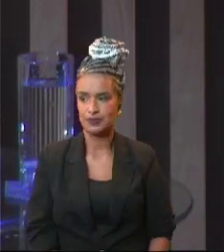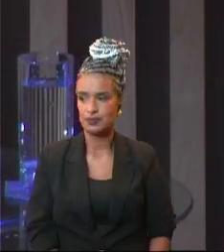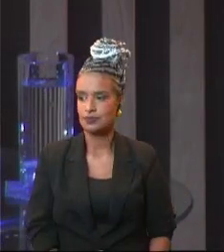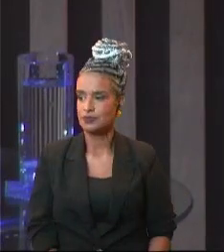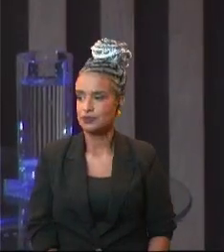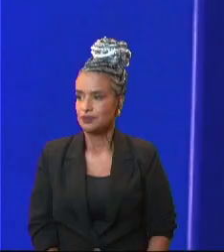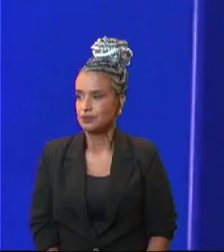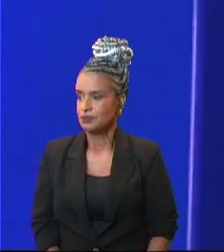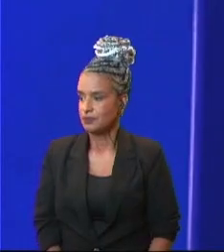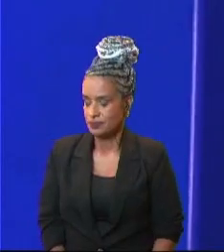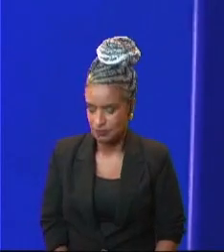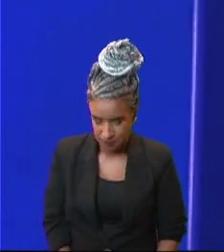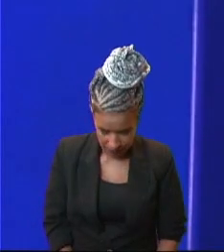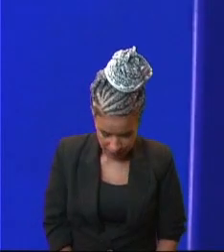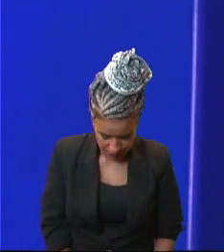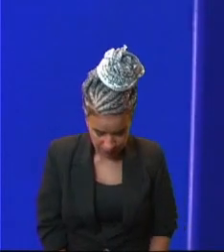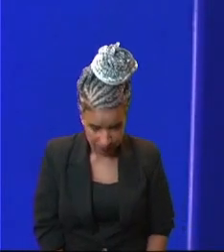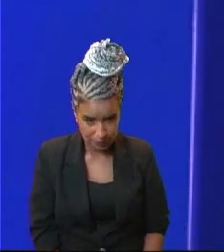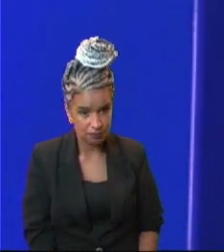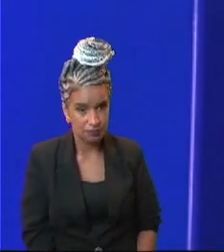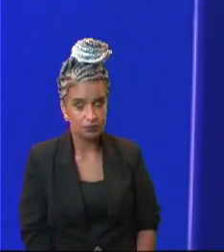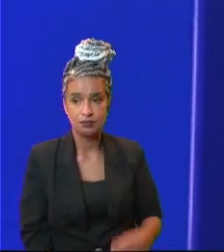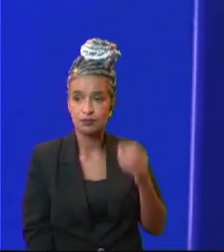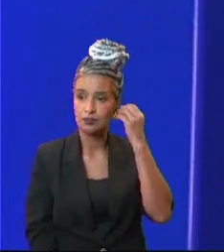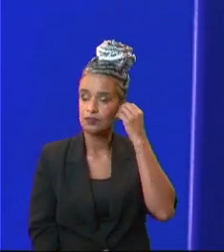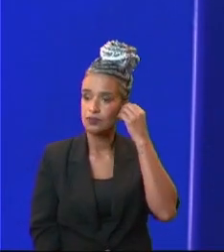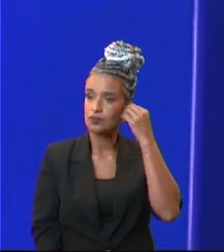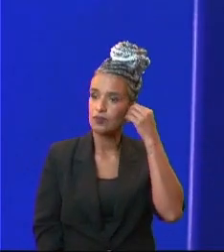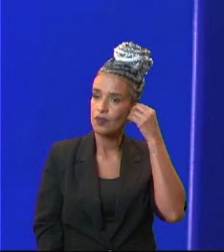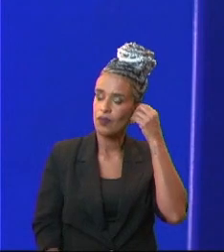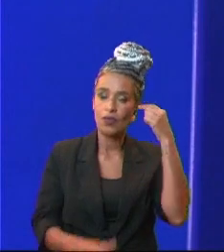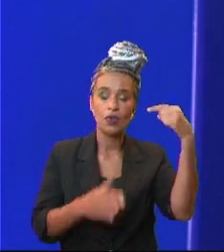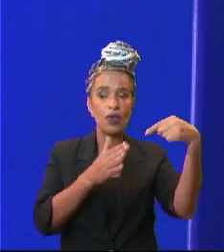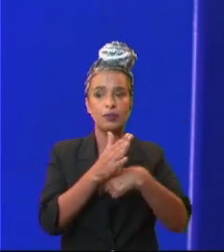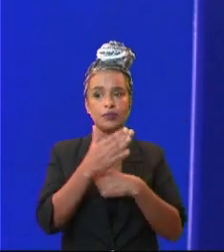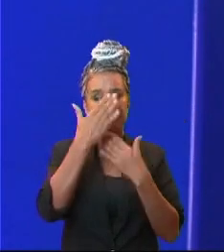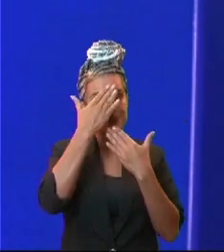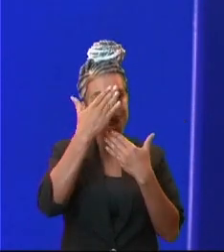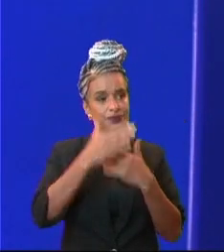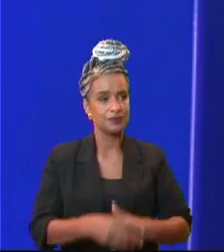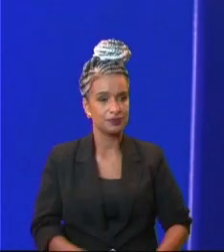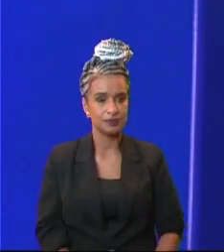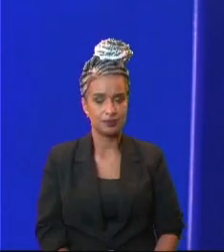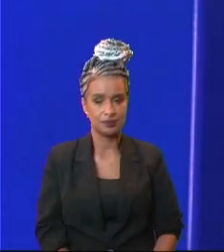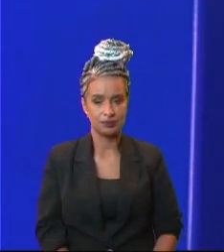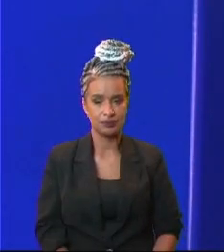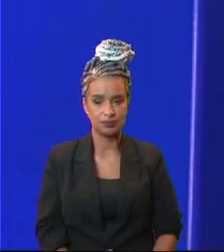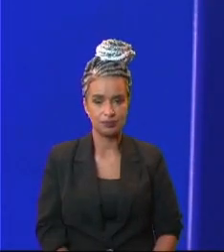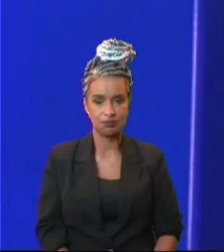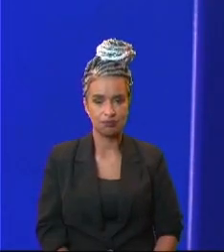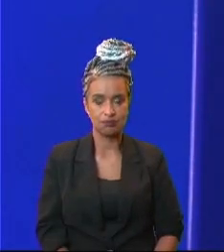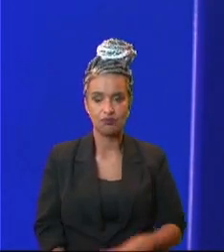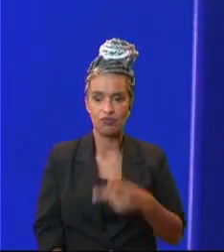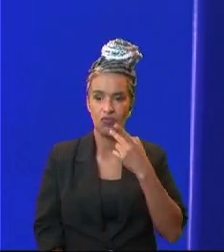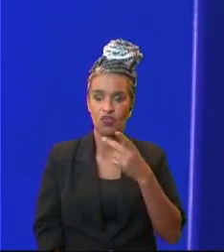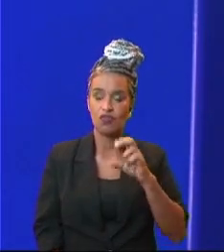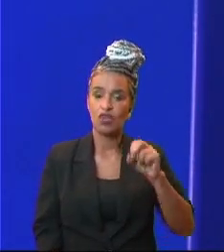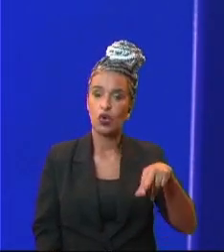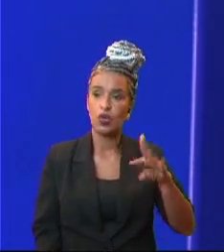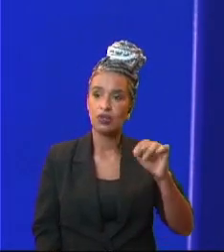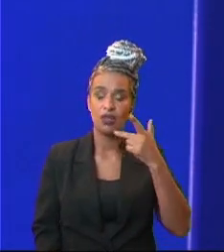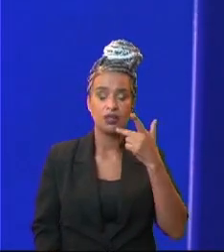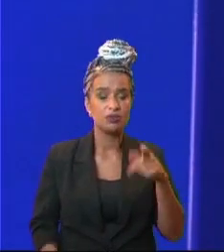Thank you for the question. Muito obrigado pela pergunta. Se eu não Se permitir, eu gostaria de falar da OTAN